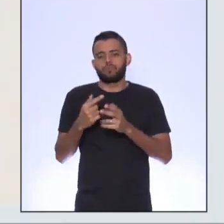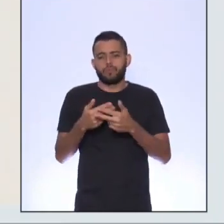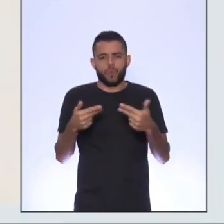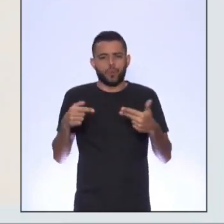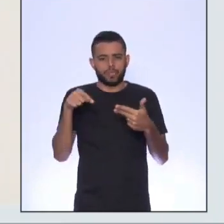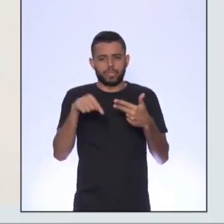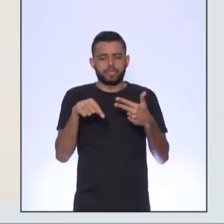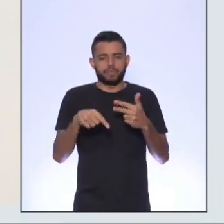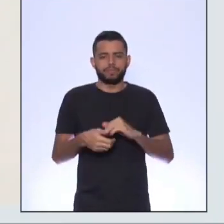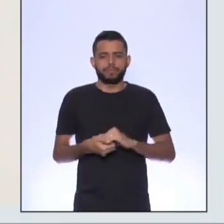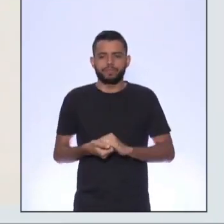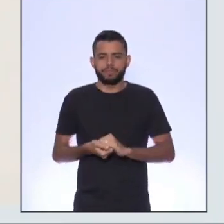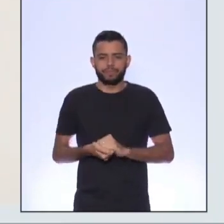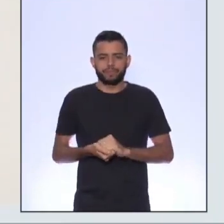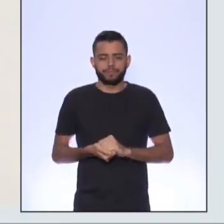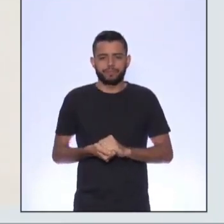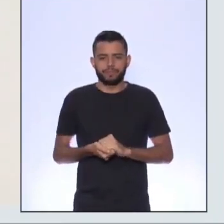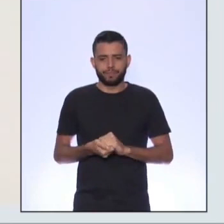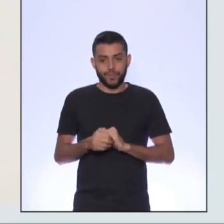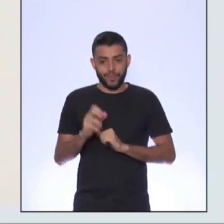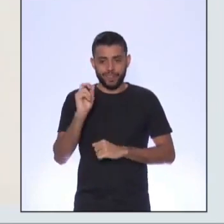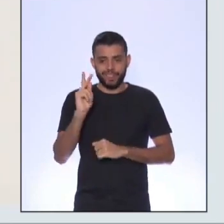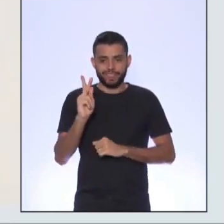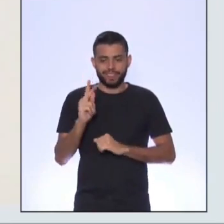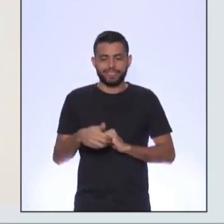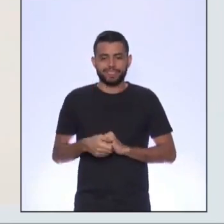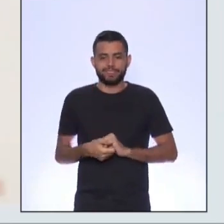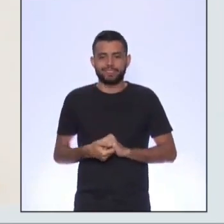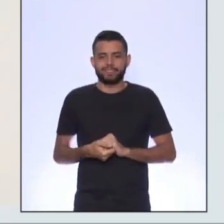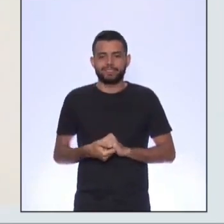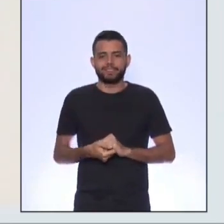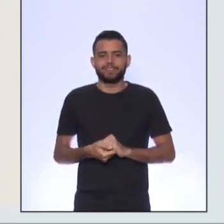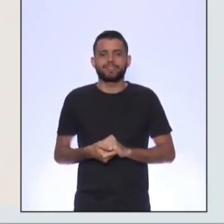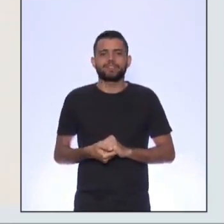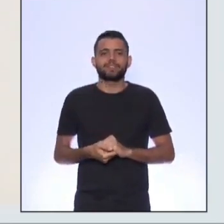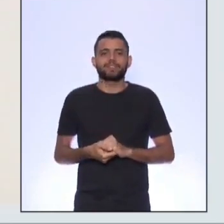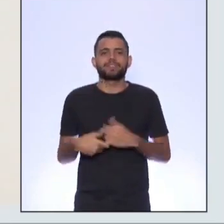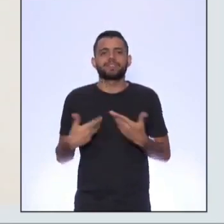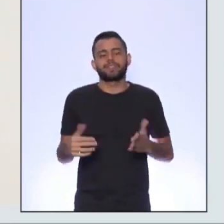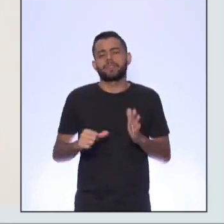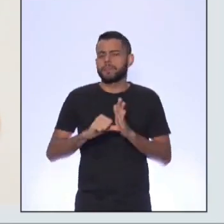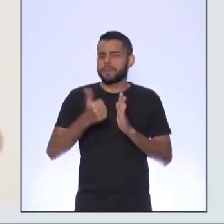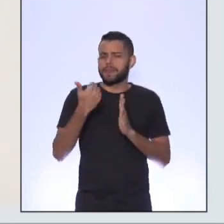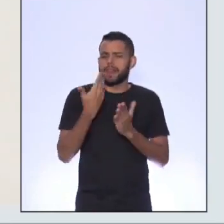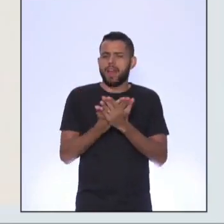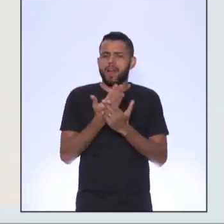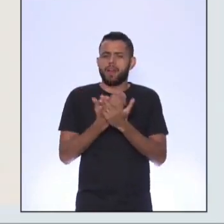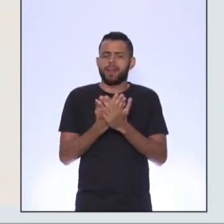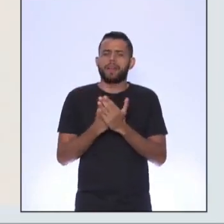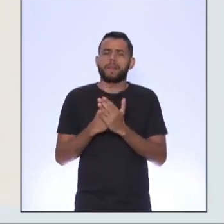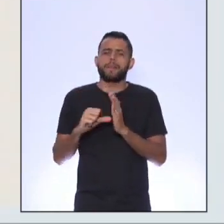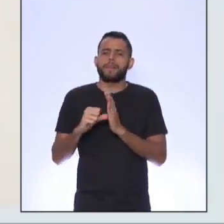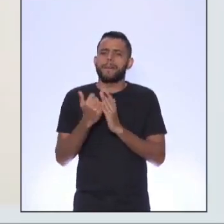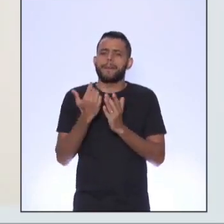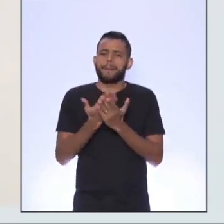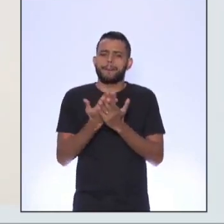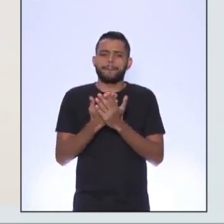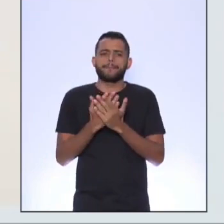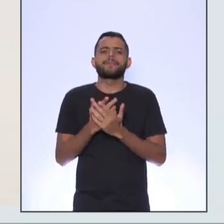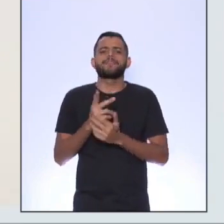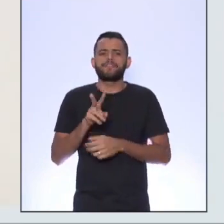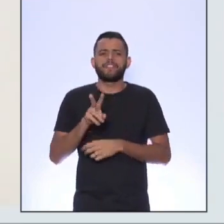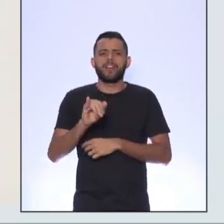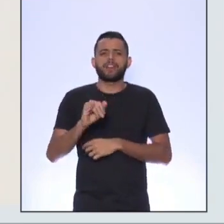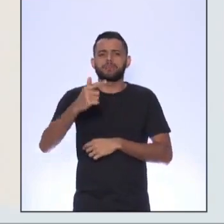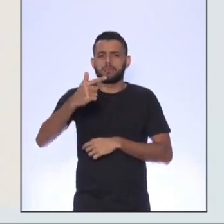ali. Certinho, gente? Bom, essa foi a nossa primeira aula, o nosso primeiro encontro, tá? Nós teremos